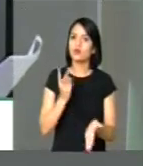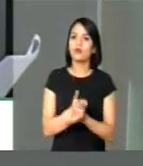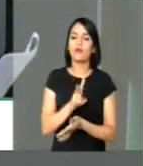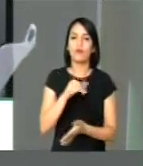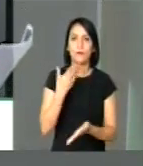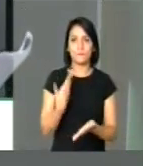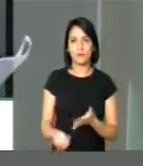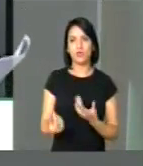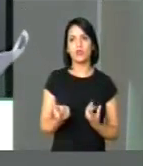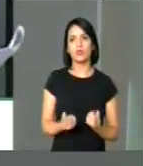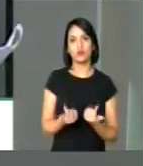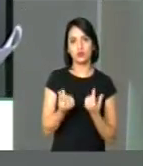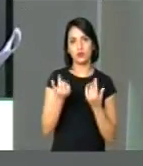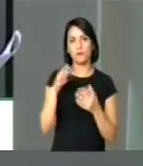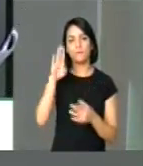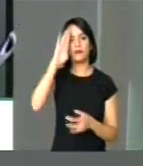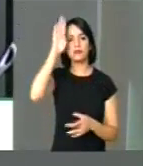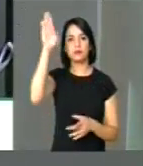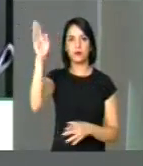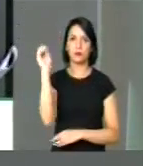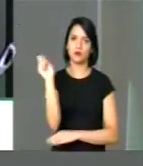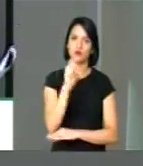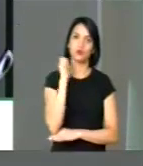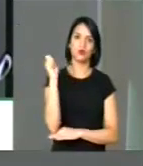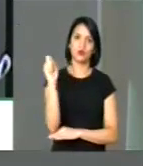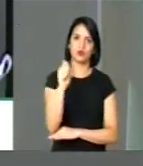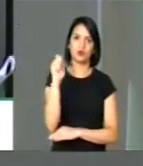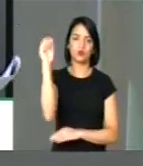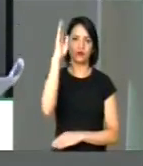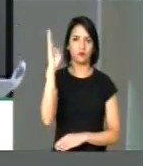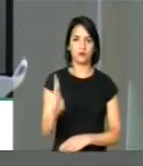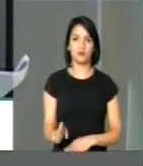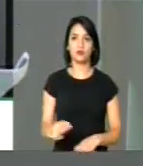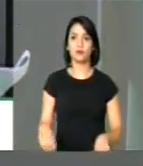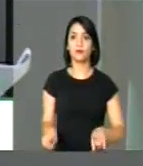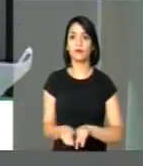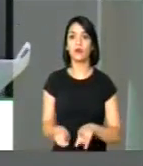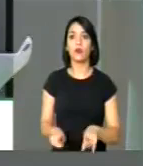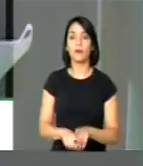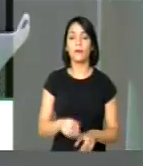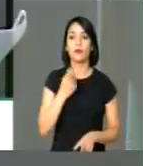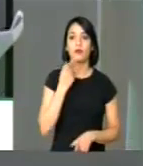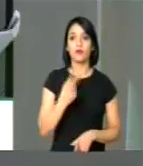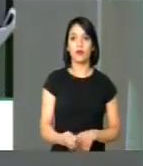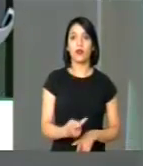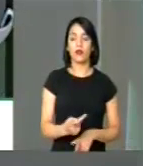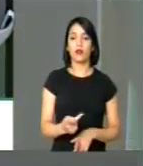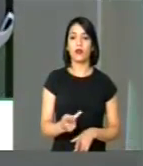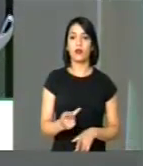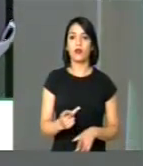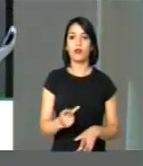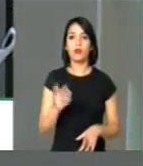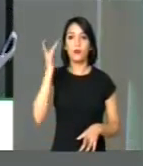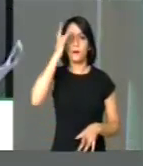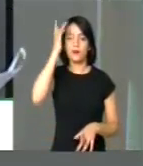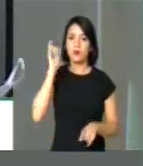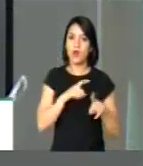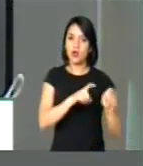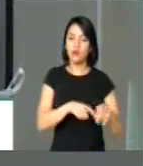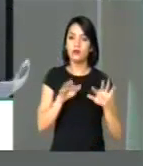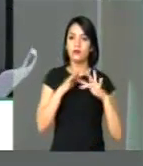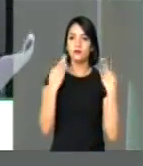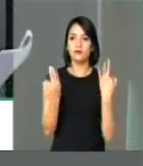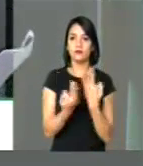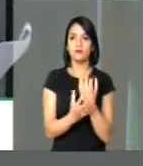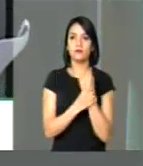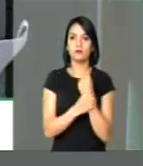em especial no sul do Brasil. Registrar também de que manter o agricultor familiar segurado especial aos